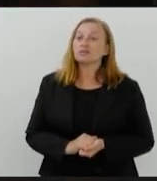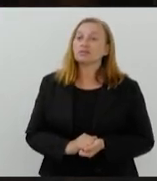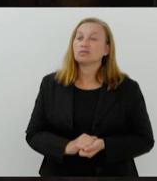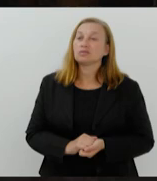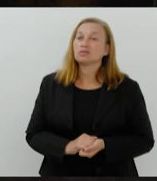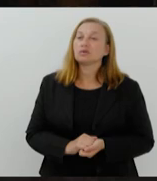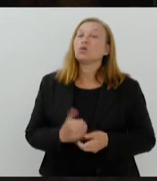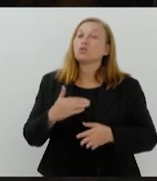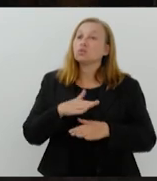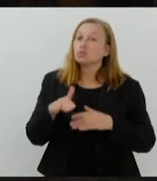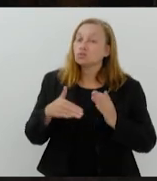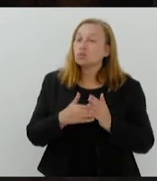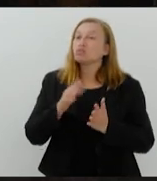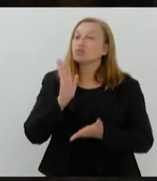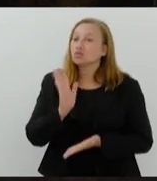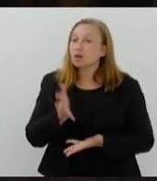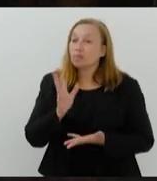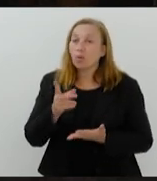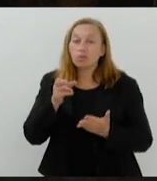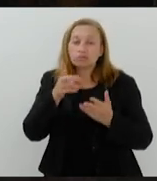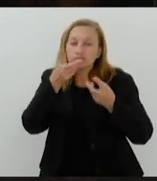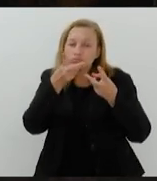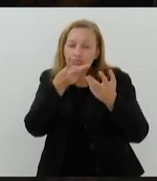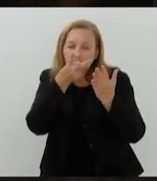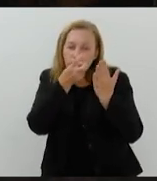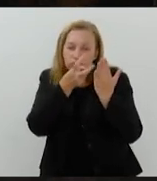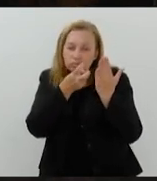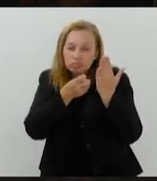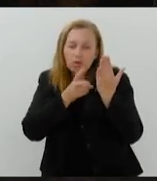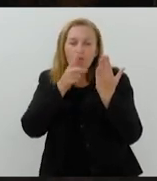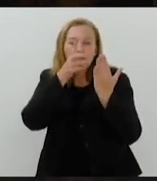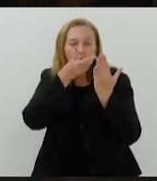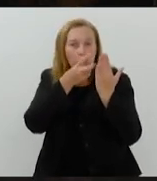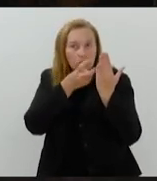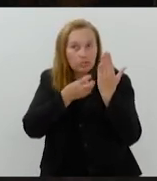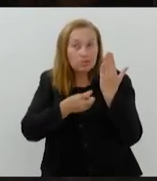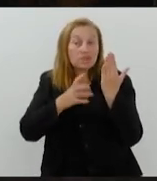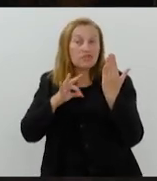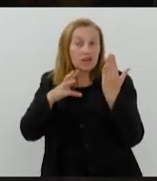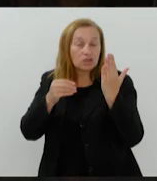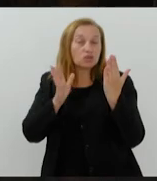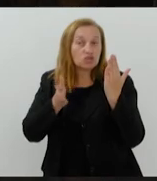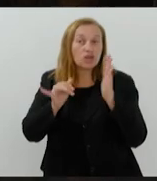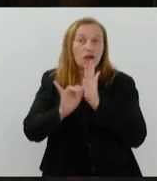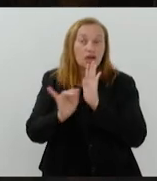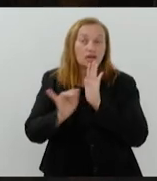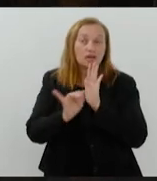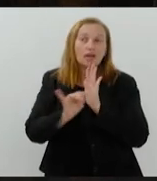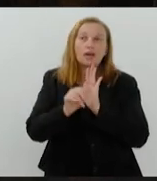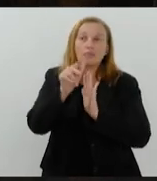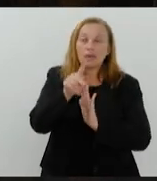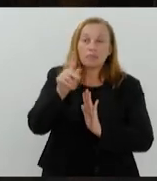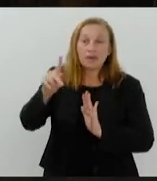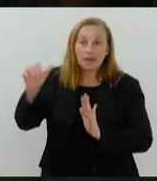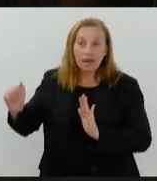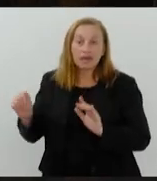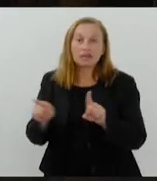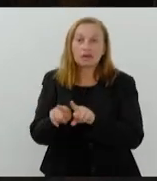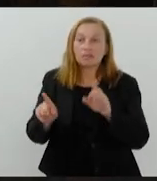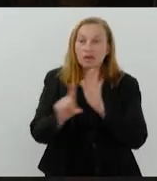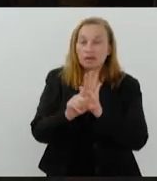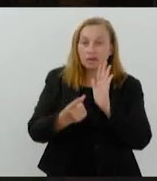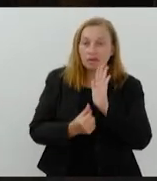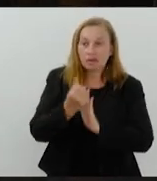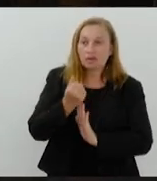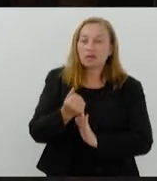Todos já podem consultar no diário já a publicação da LOA e do PPA. Passa-se a ordem do